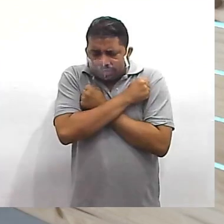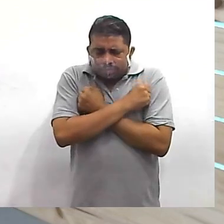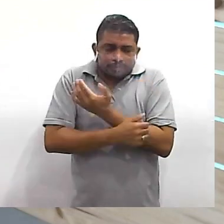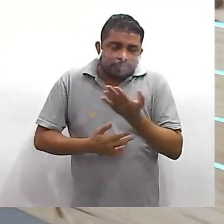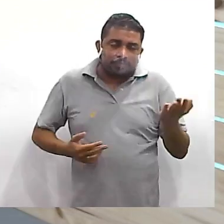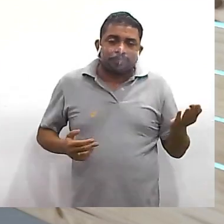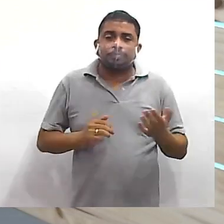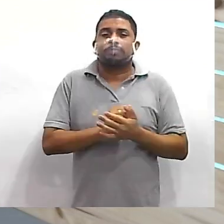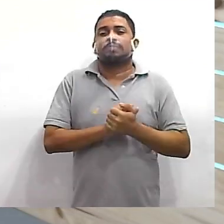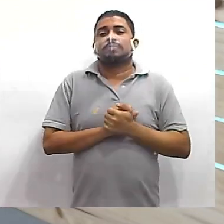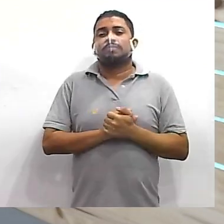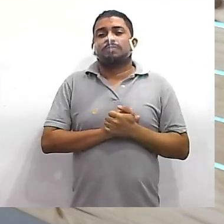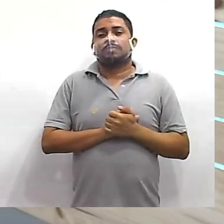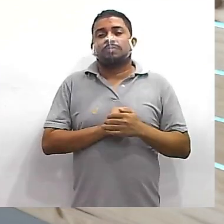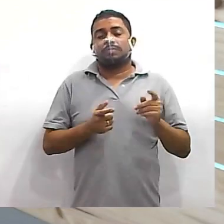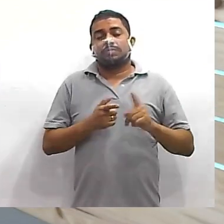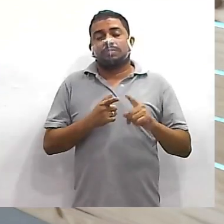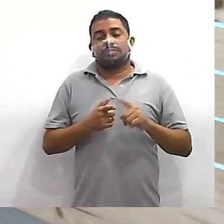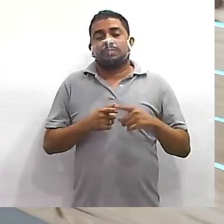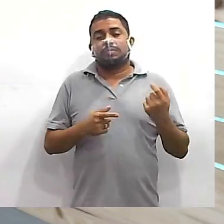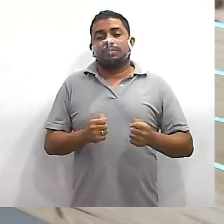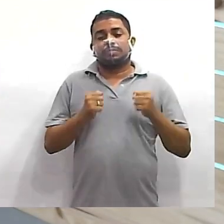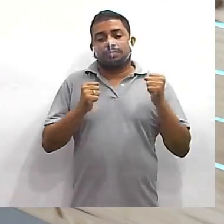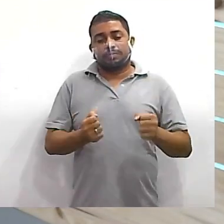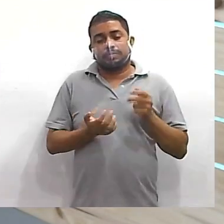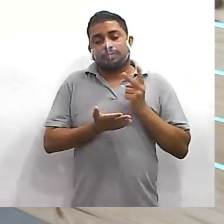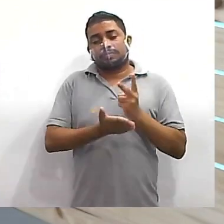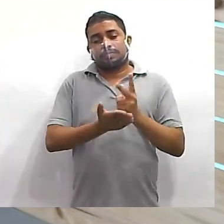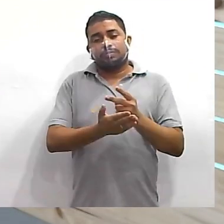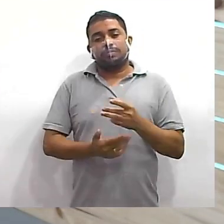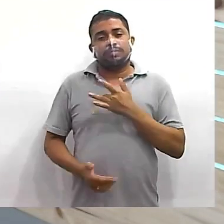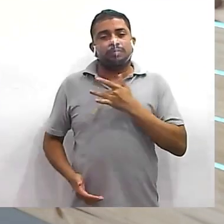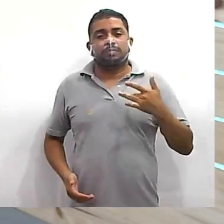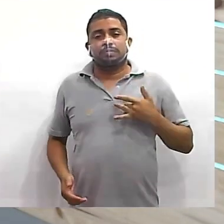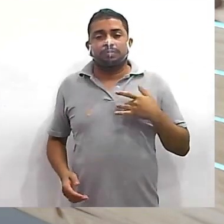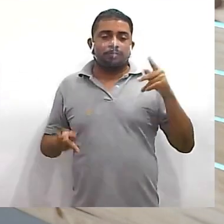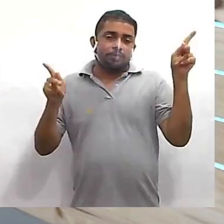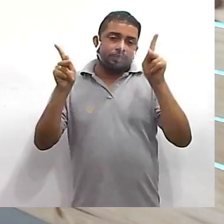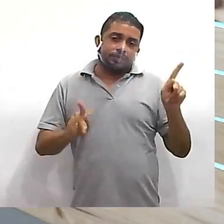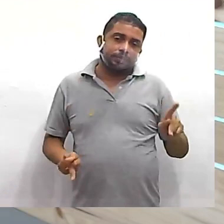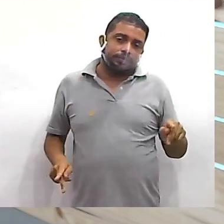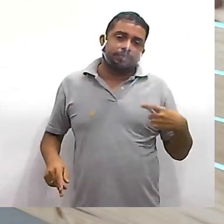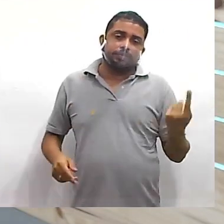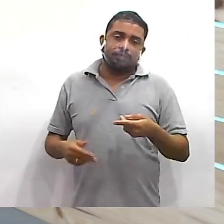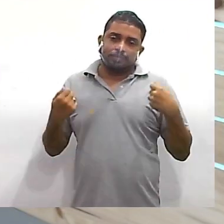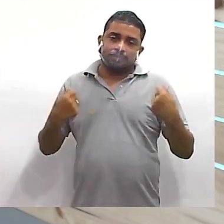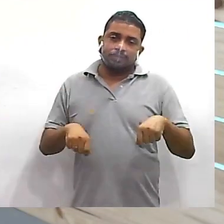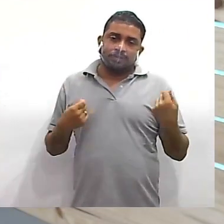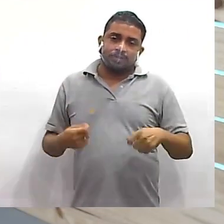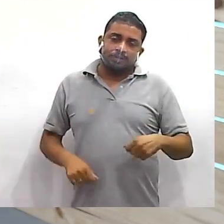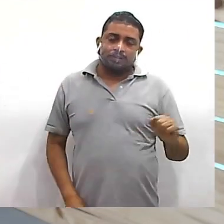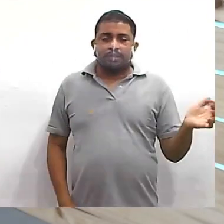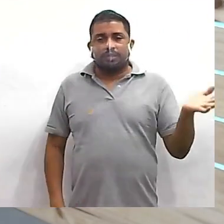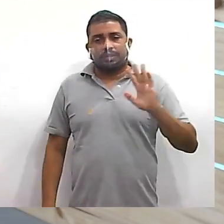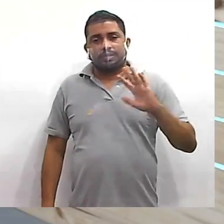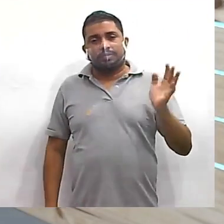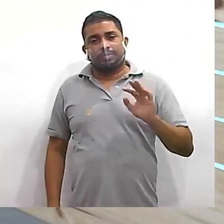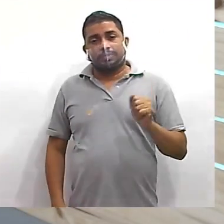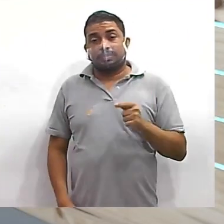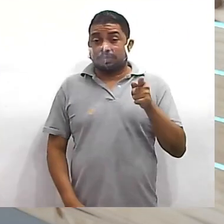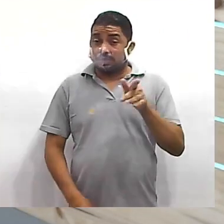todo mundo, que nós possamos seguir com saúde e paz, porque é o que a gente está precisando nesse momento. Isso. Até a próxima. Se